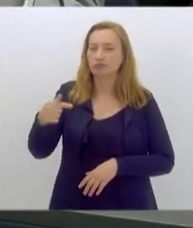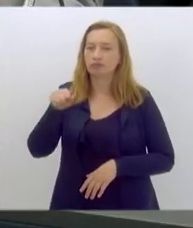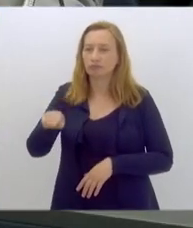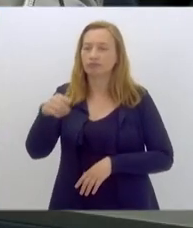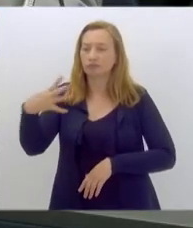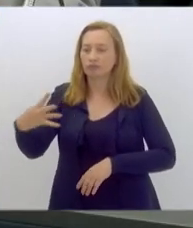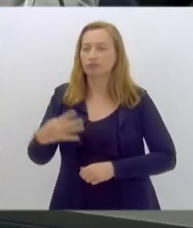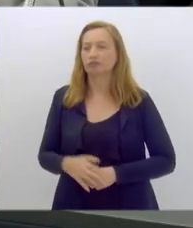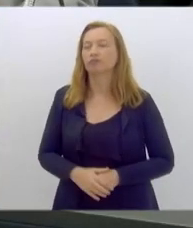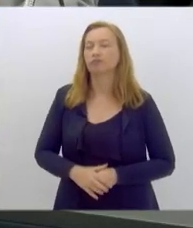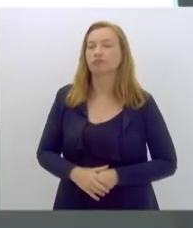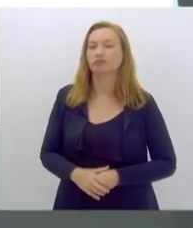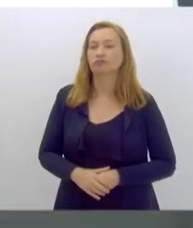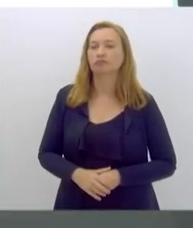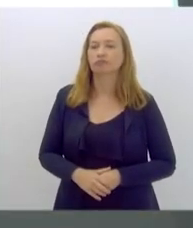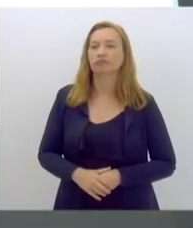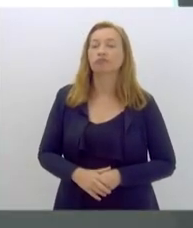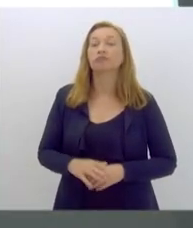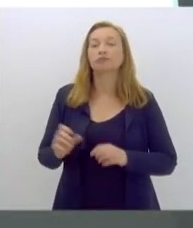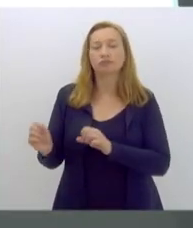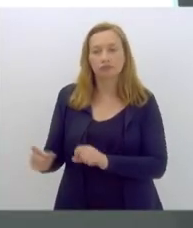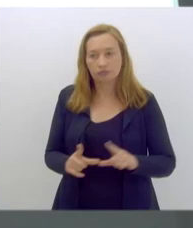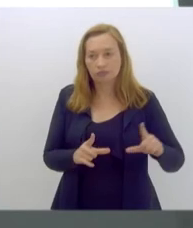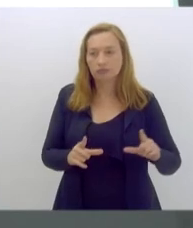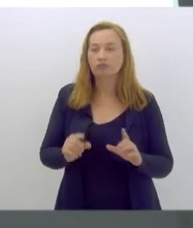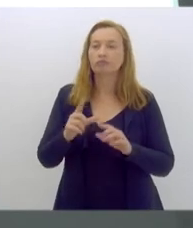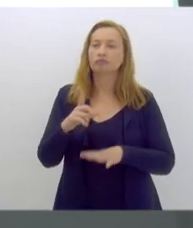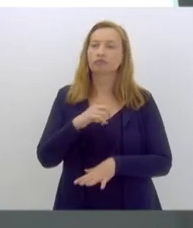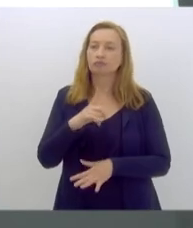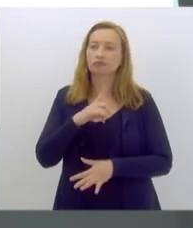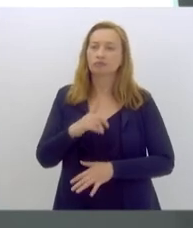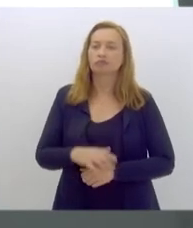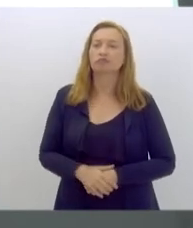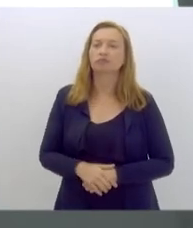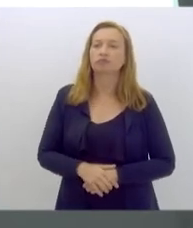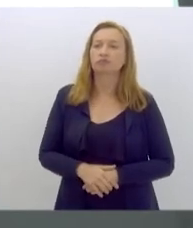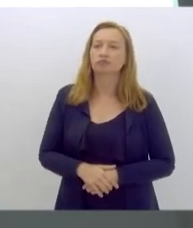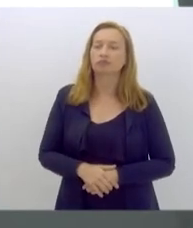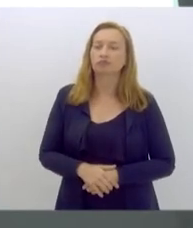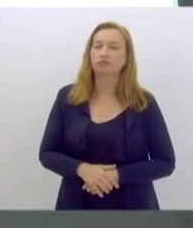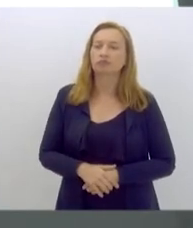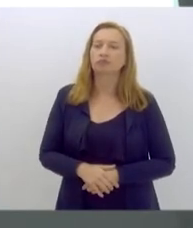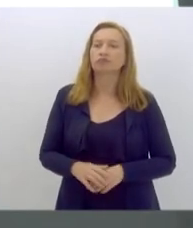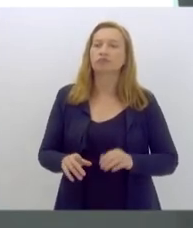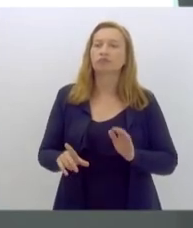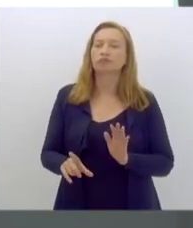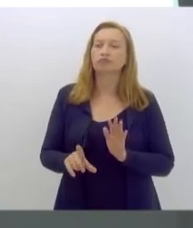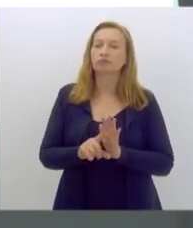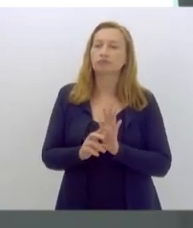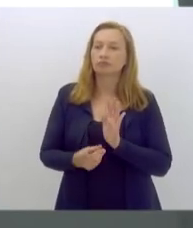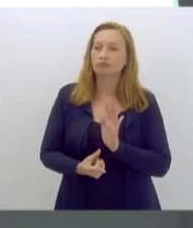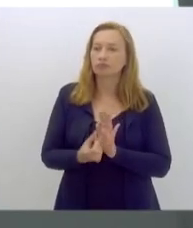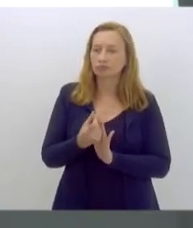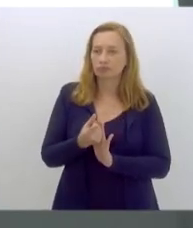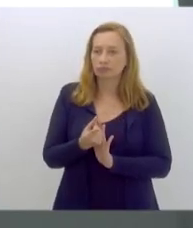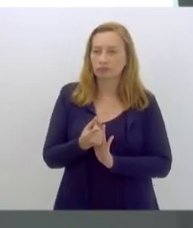por favor bom nesse quadro Então a gente tem pelo por tipo de receita né nós fizemos